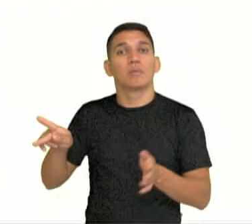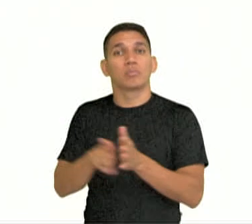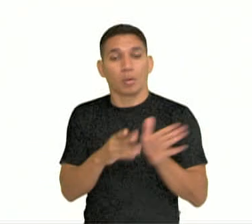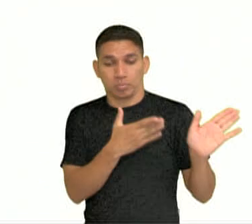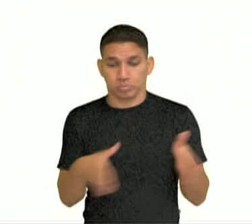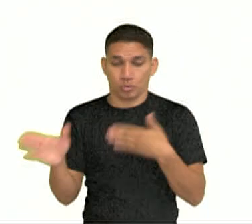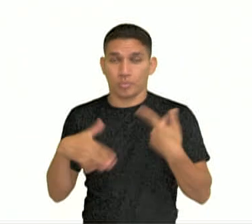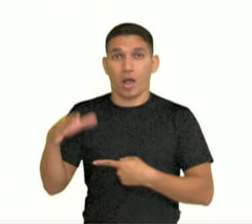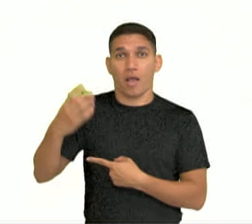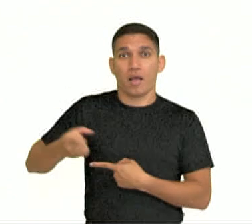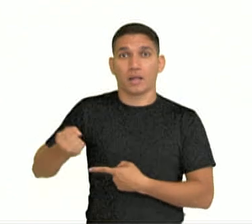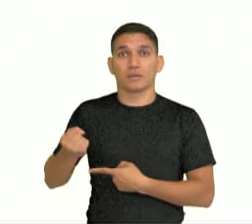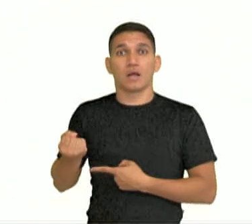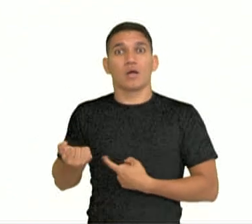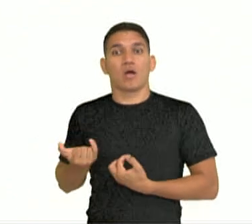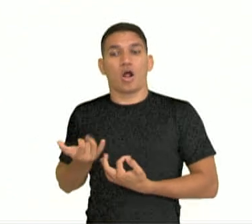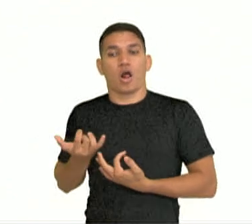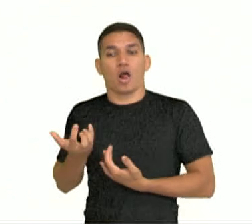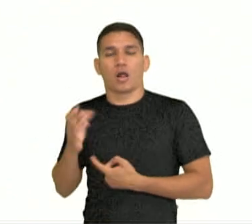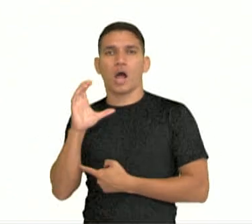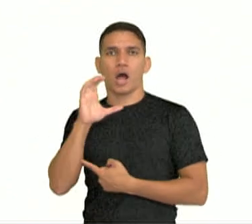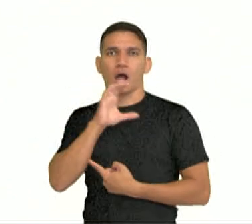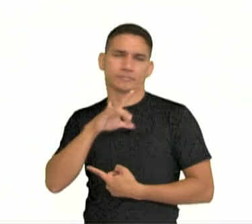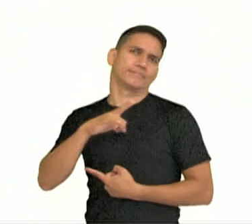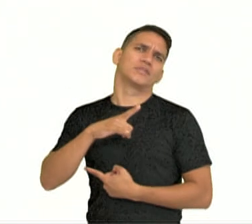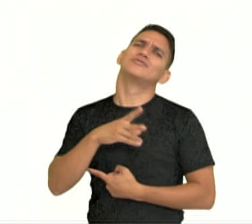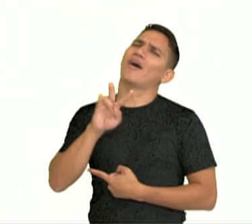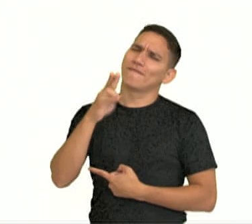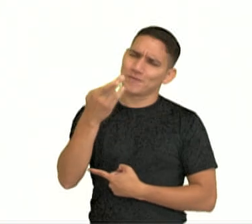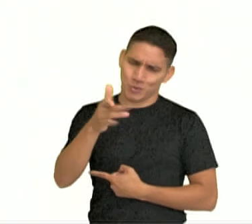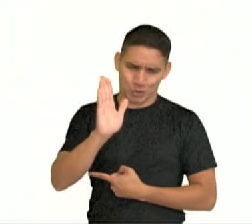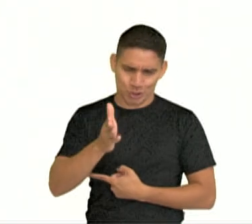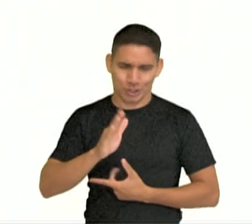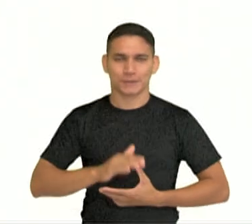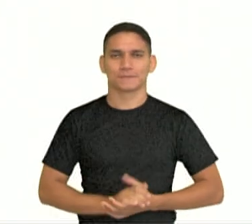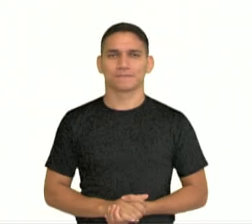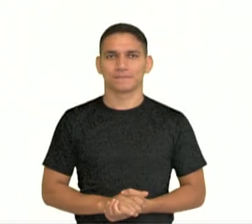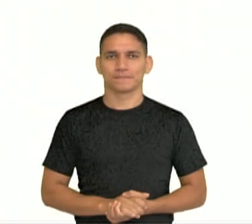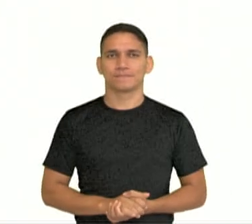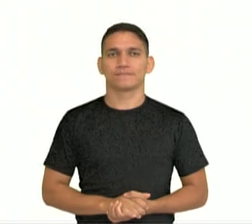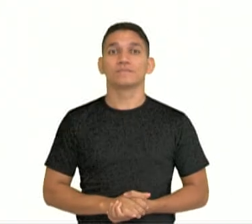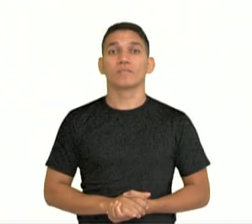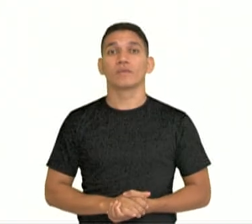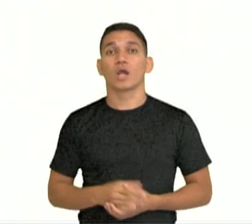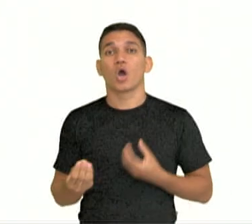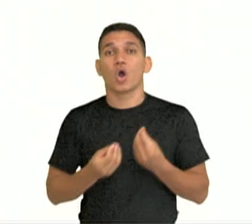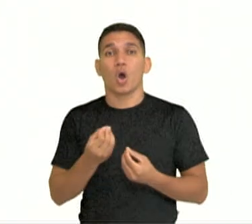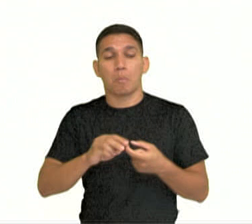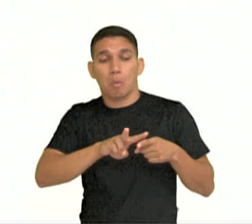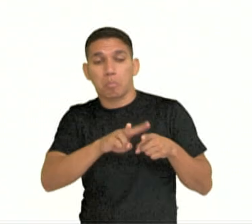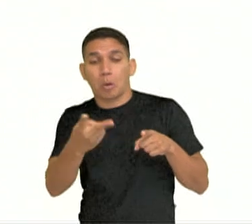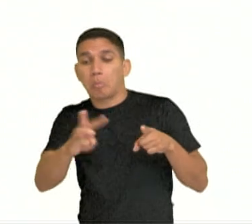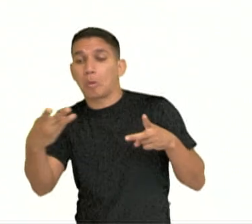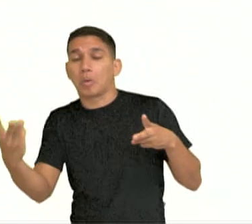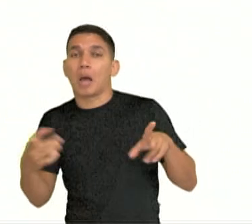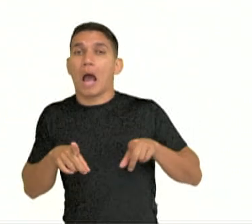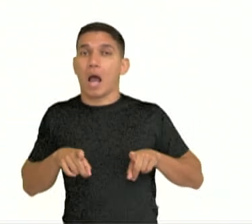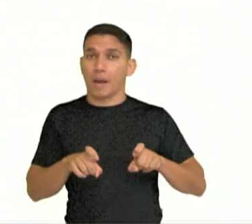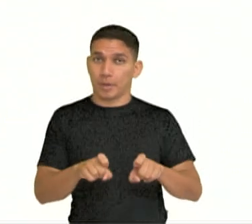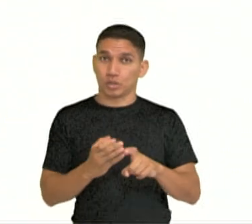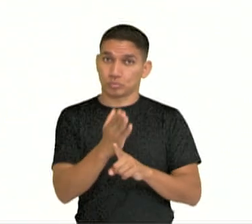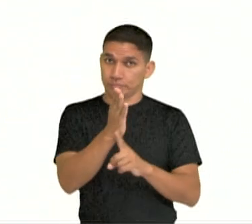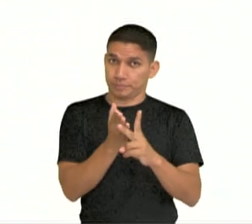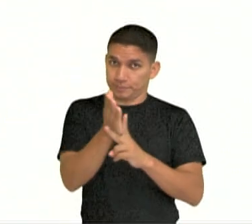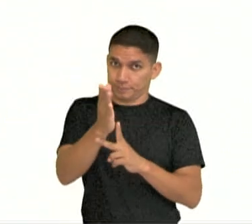de leites fermentados. Com certeza vocês já devem ter ouvido falar. A reprodução das bactérias acontece de duas